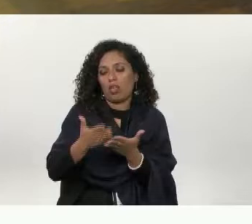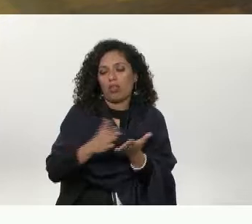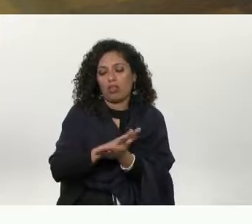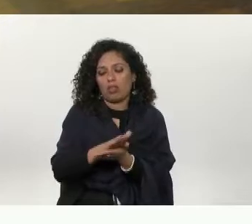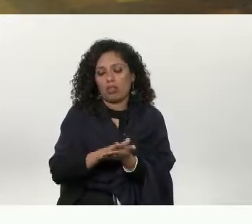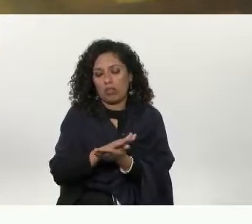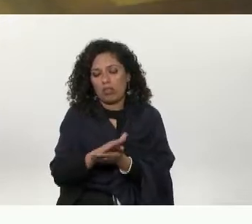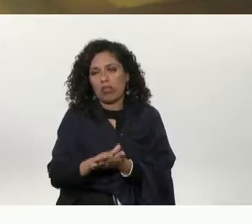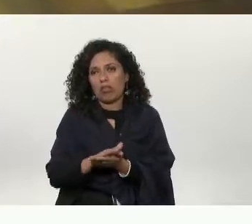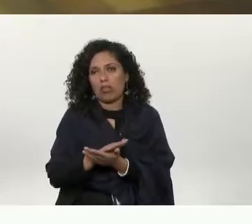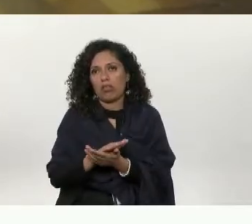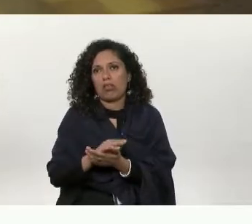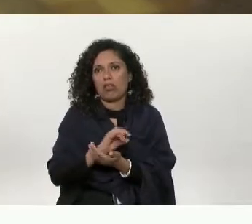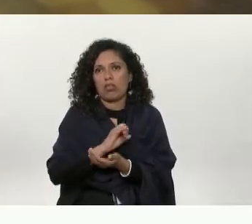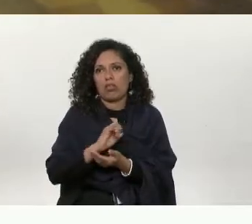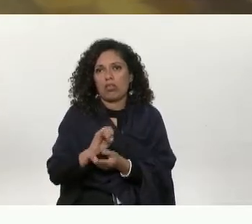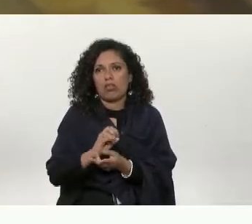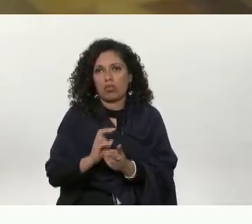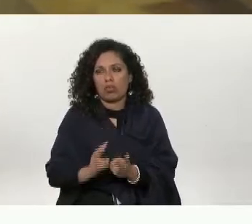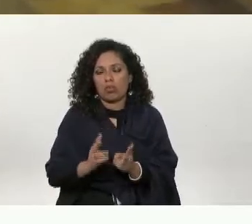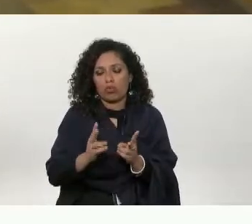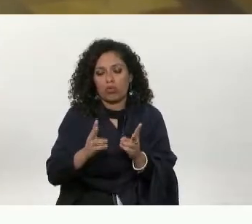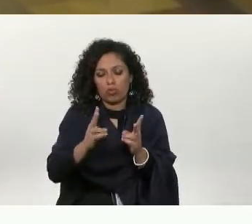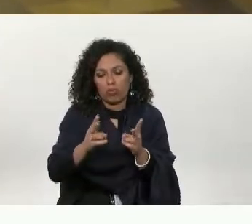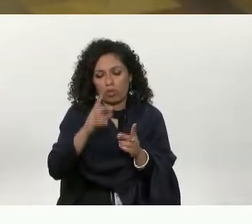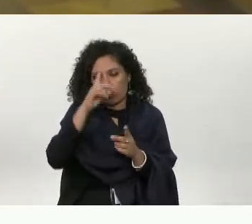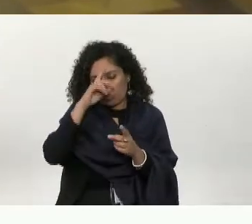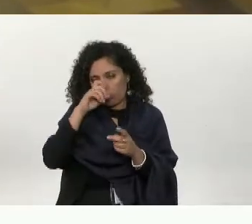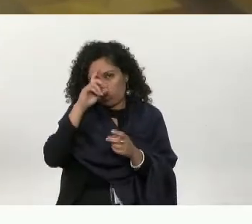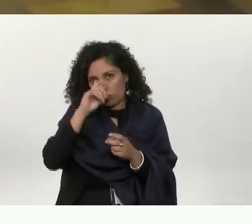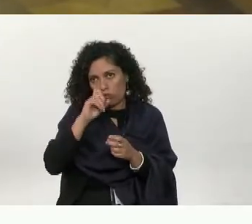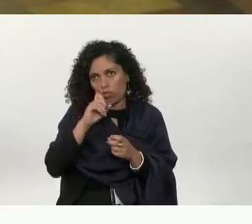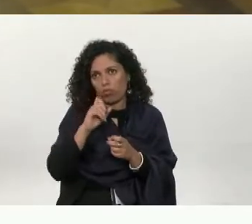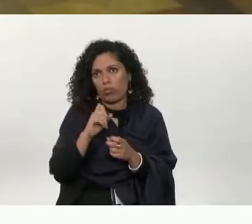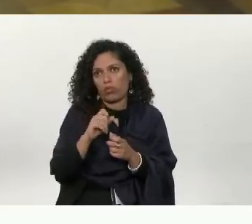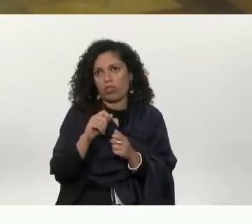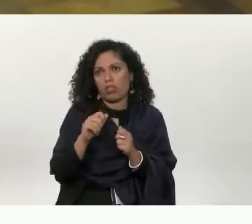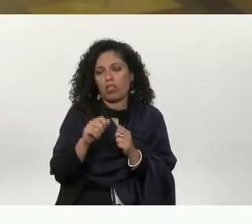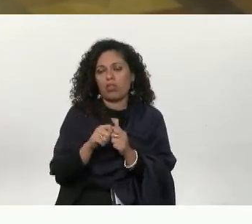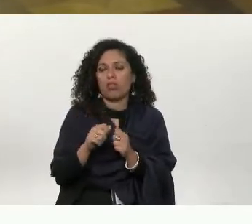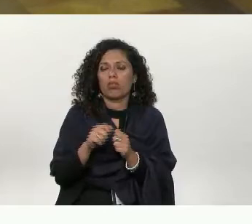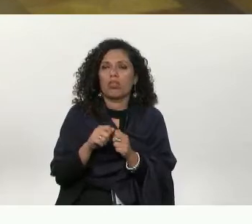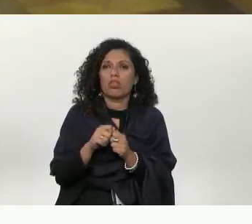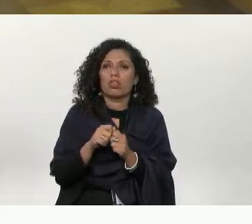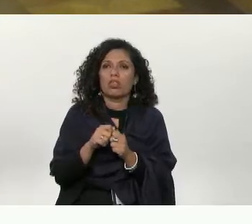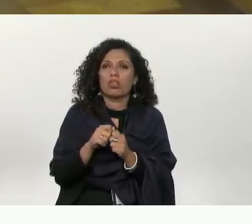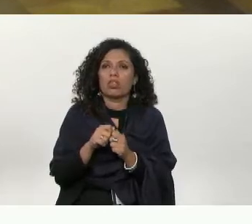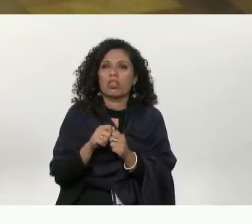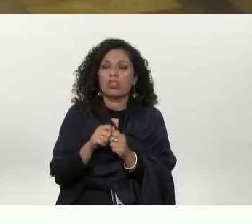não permanecessem na maternidade, faziam